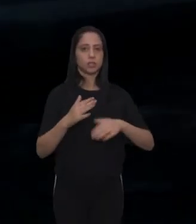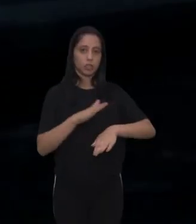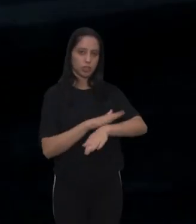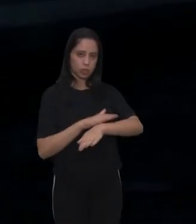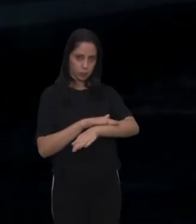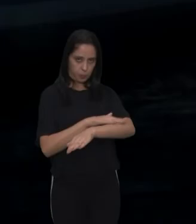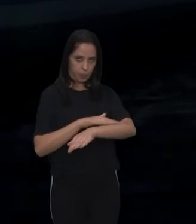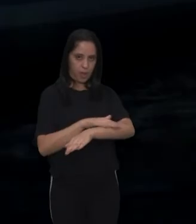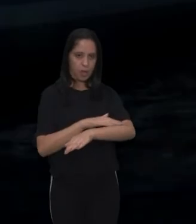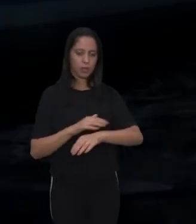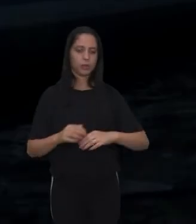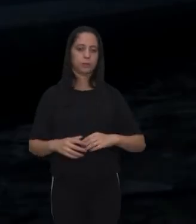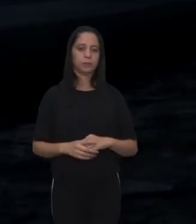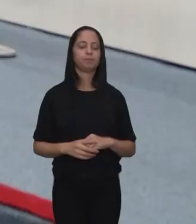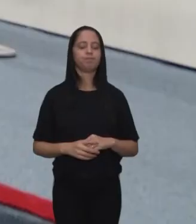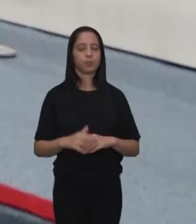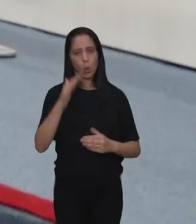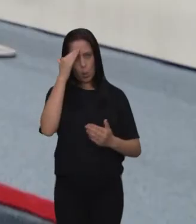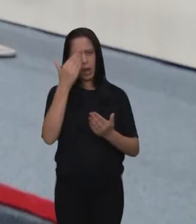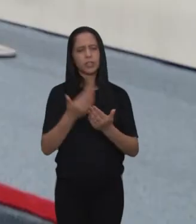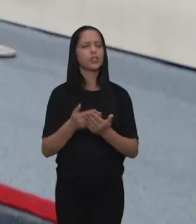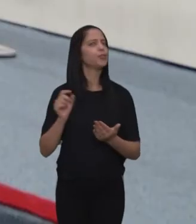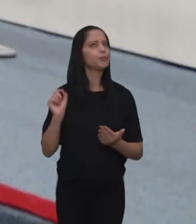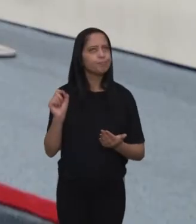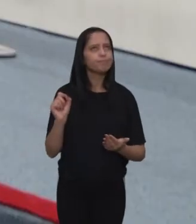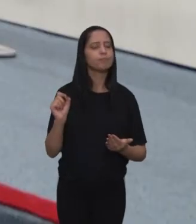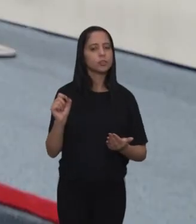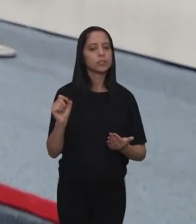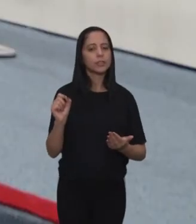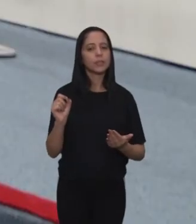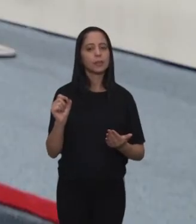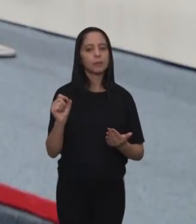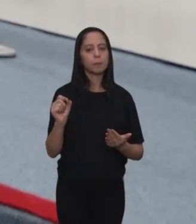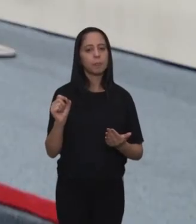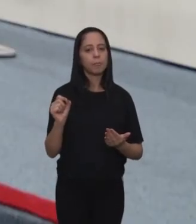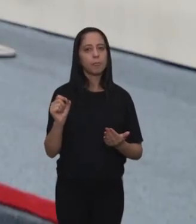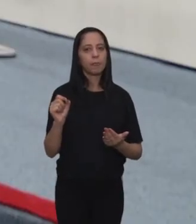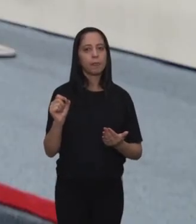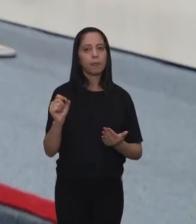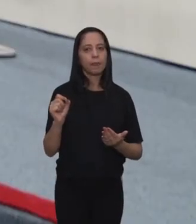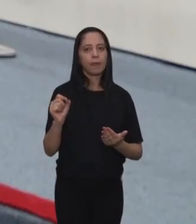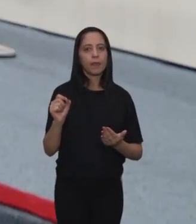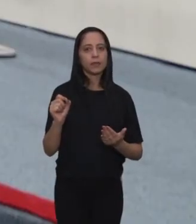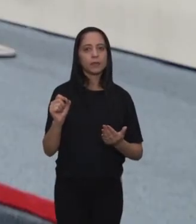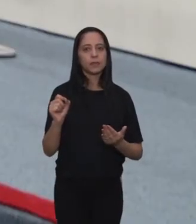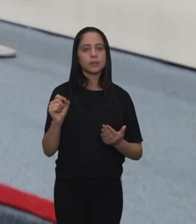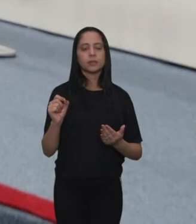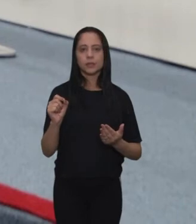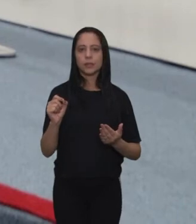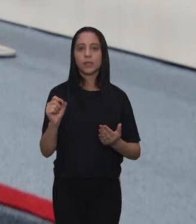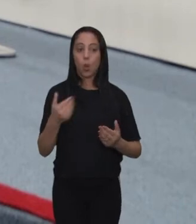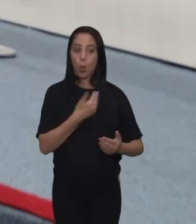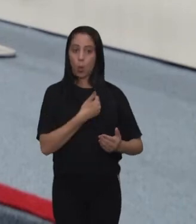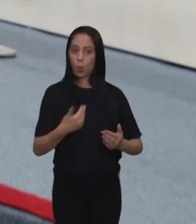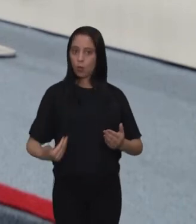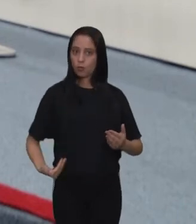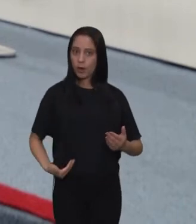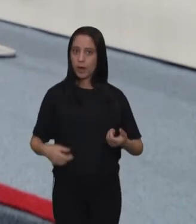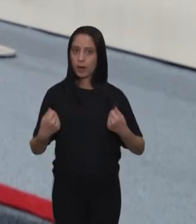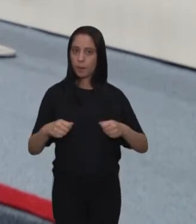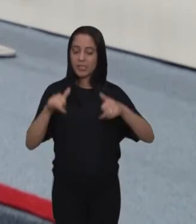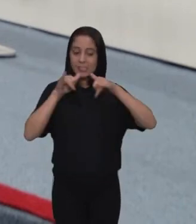principalmente entre os mais jovens que eu acredito que faltam uma atuação mais forte do poder público nas escolas